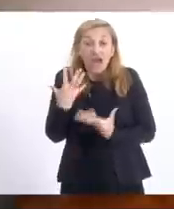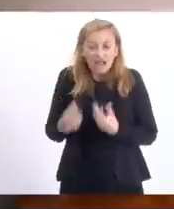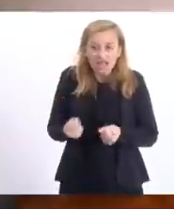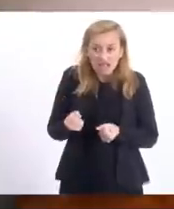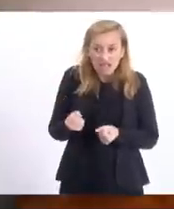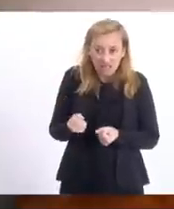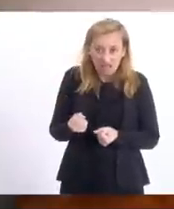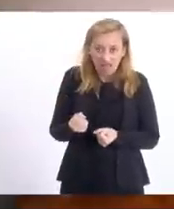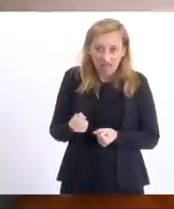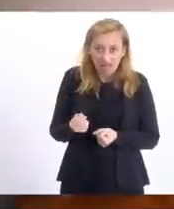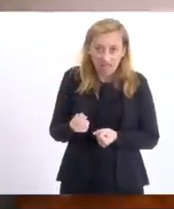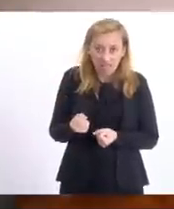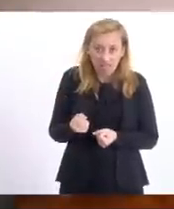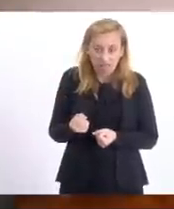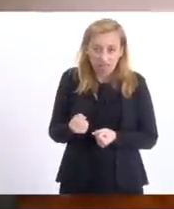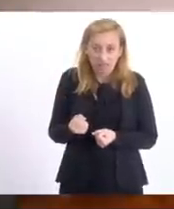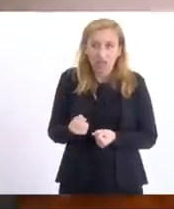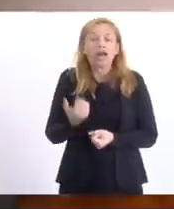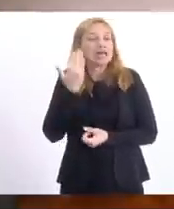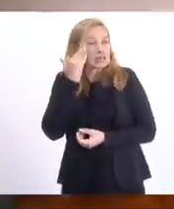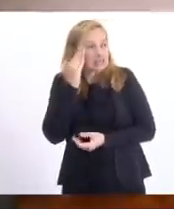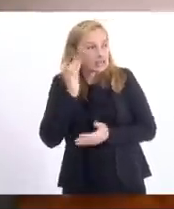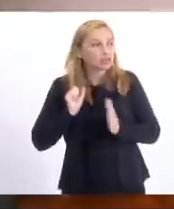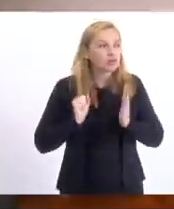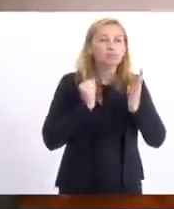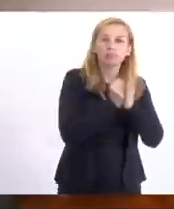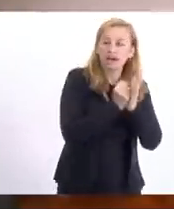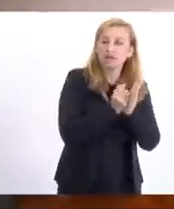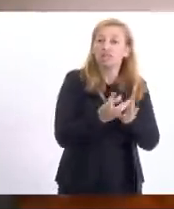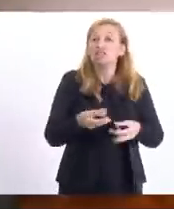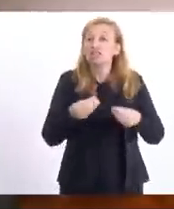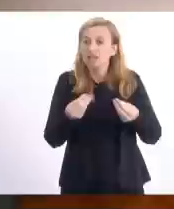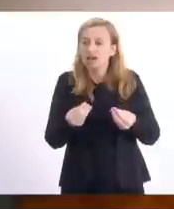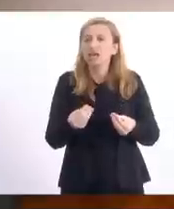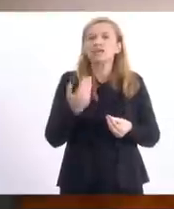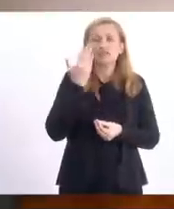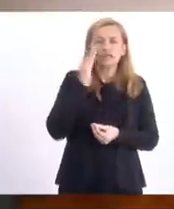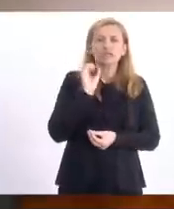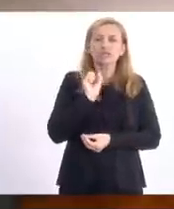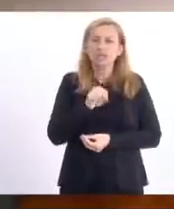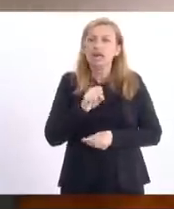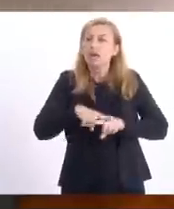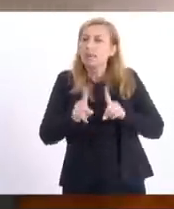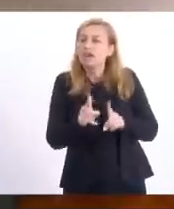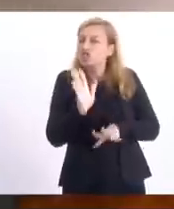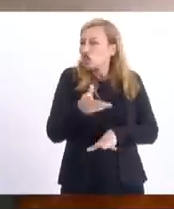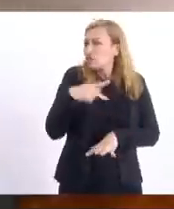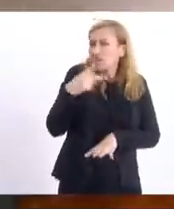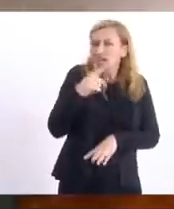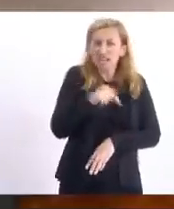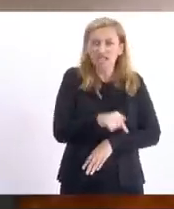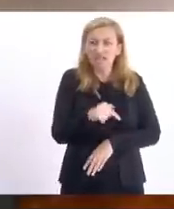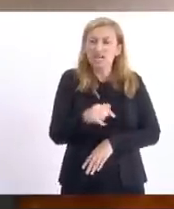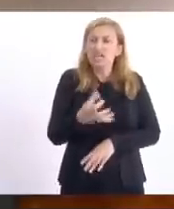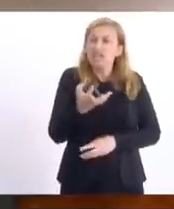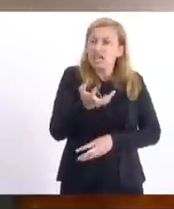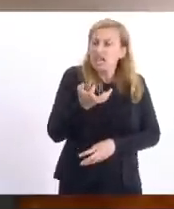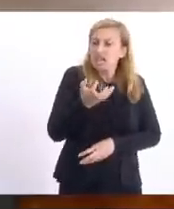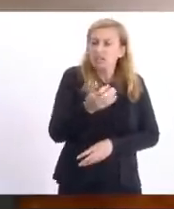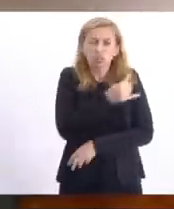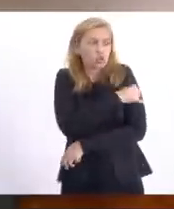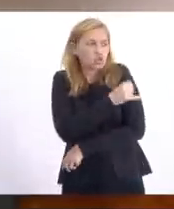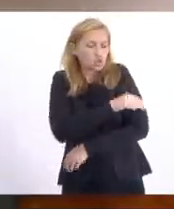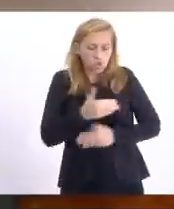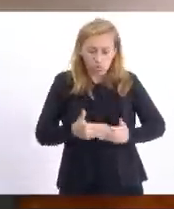aceitar isso aqui dessa forma. Entendo o impacto que vai dar, até compreendo, mas já falei aqui, se nós queremos um Rio de Janeiro